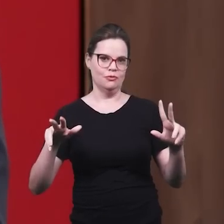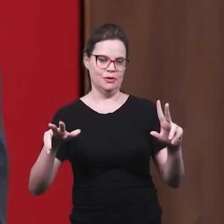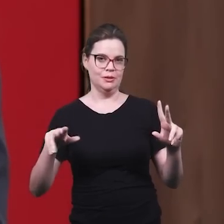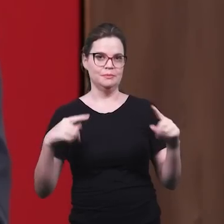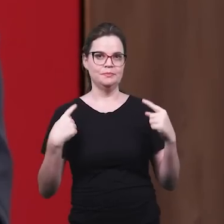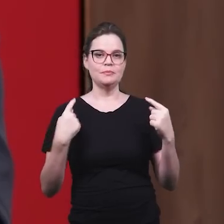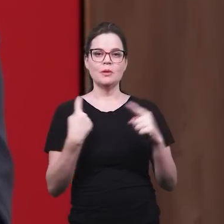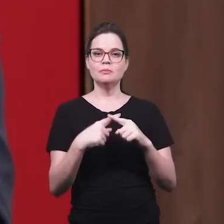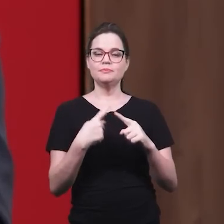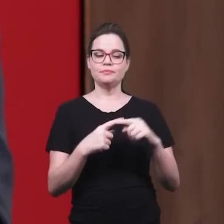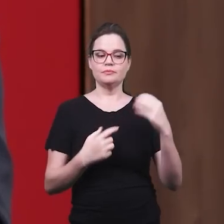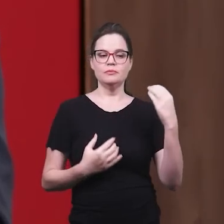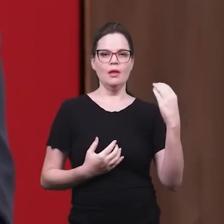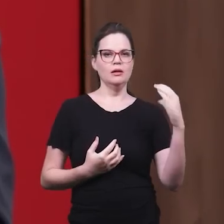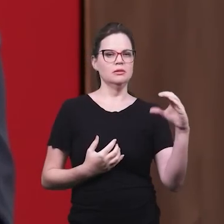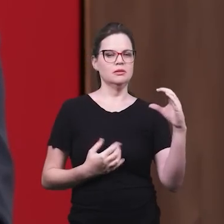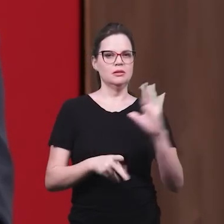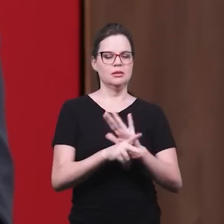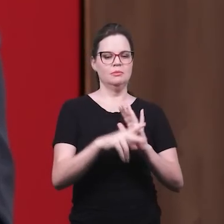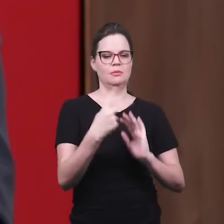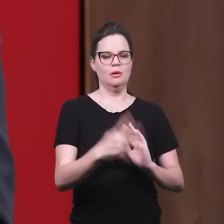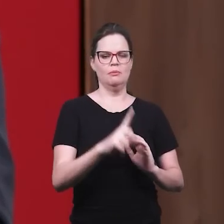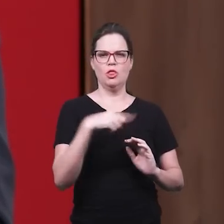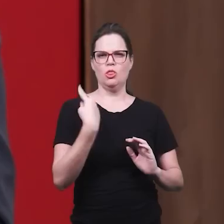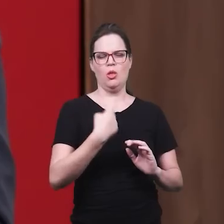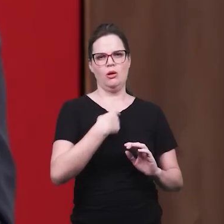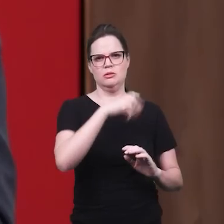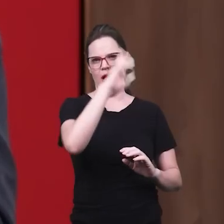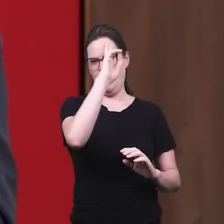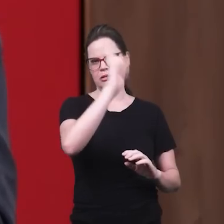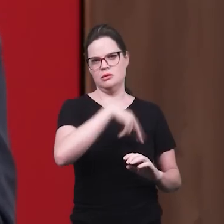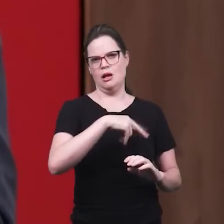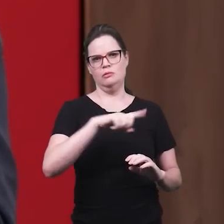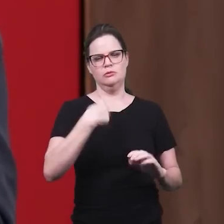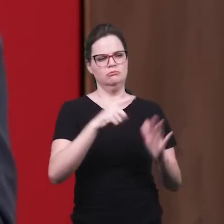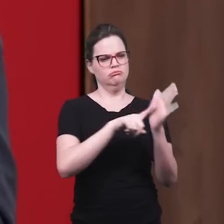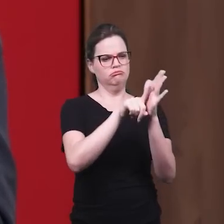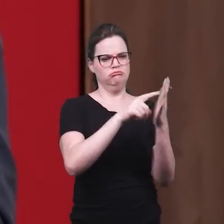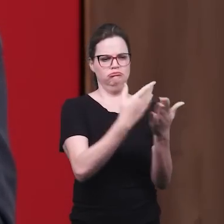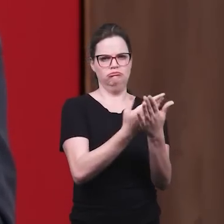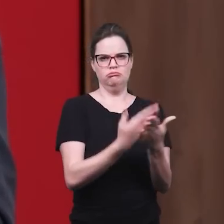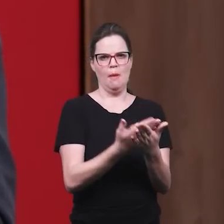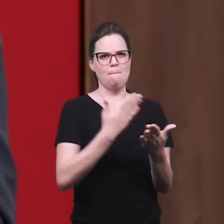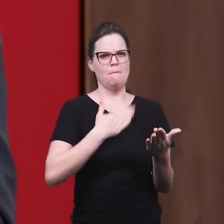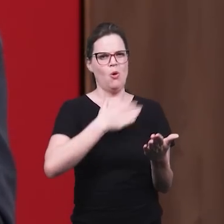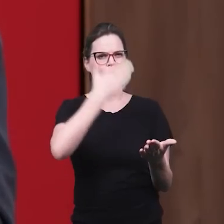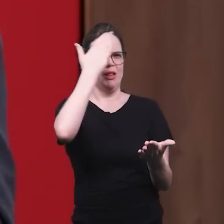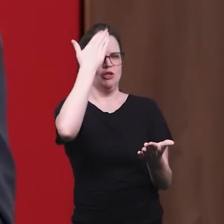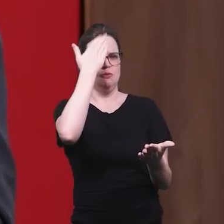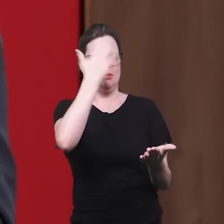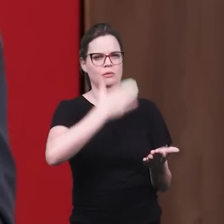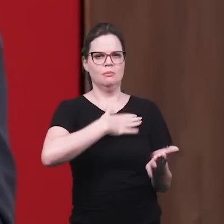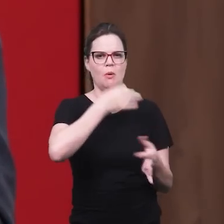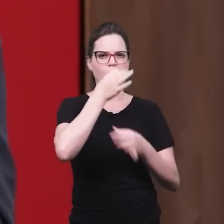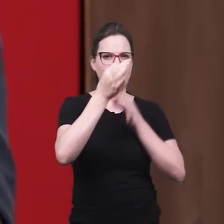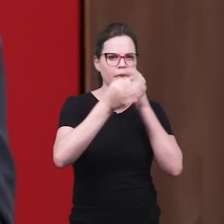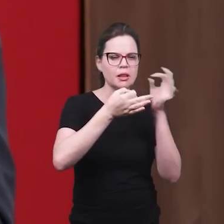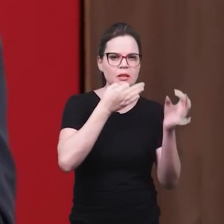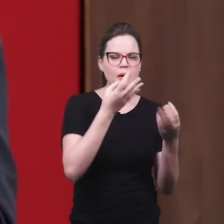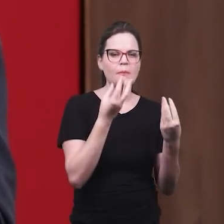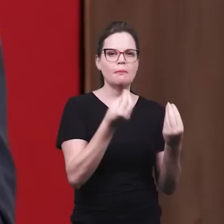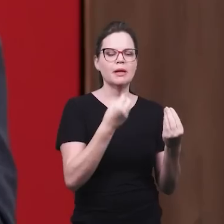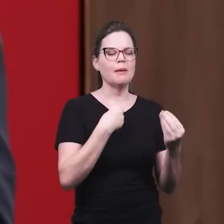é aquela que faz parte da razão humana. O homem ele vai usar das suas interpretações para poder